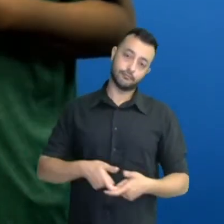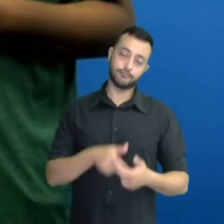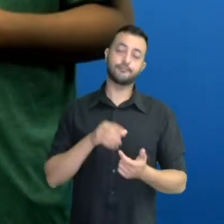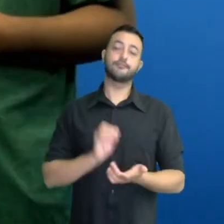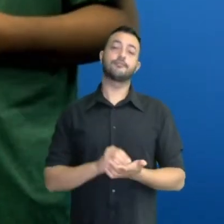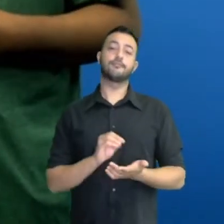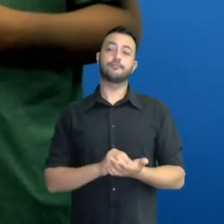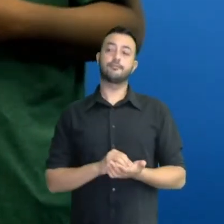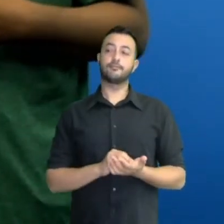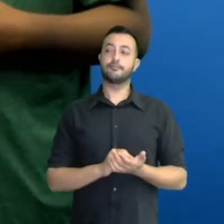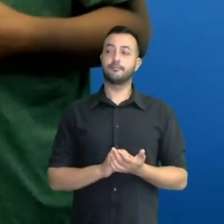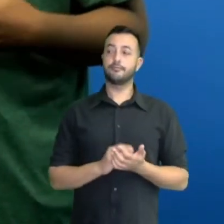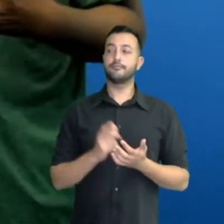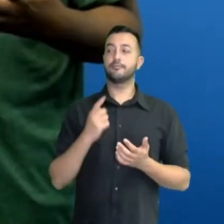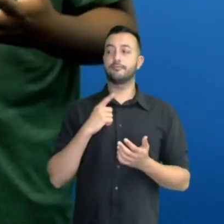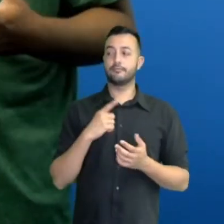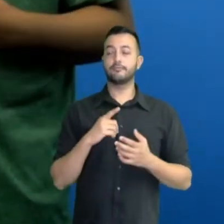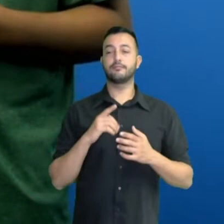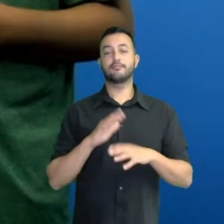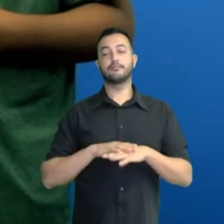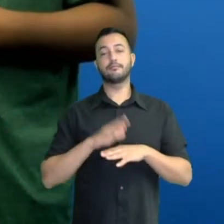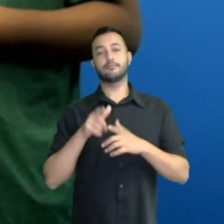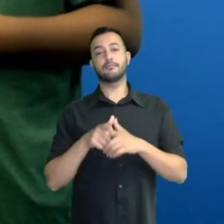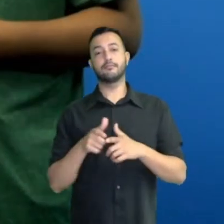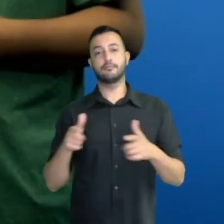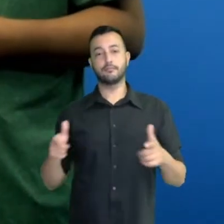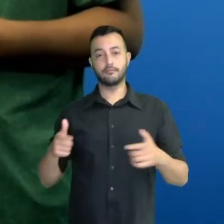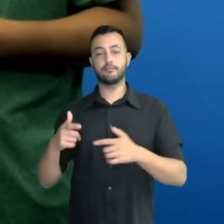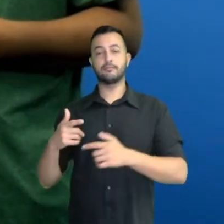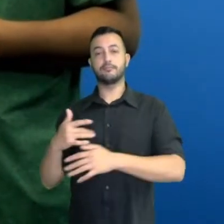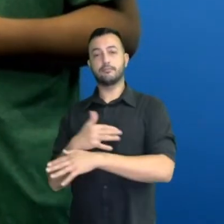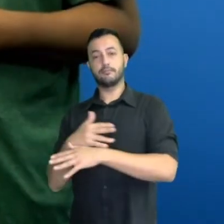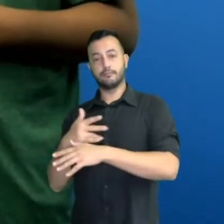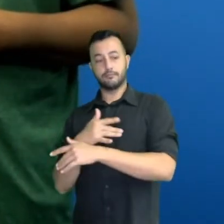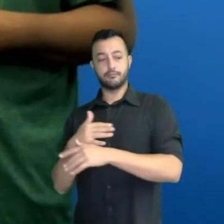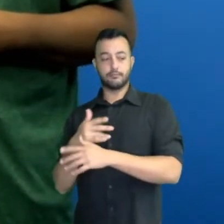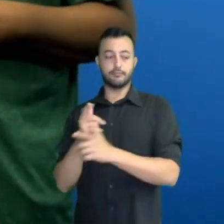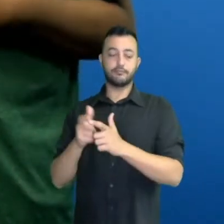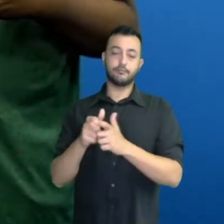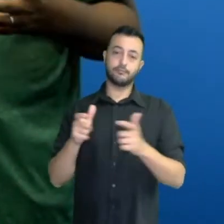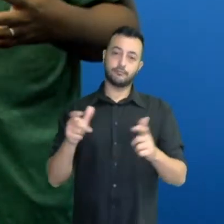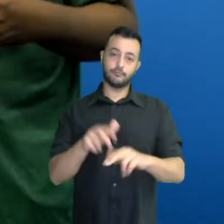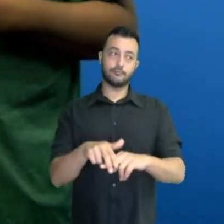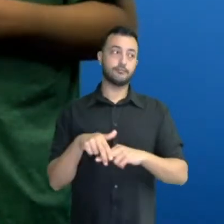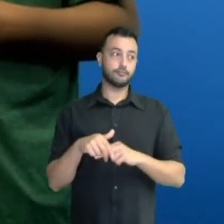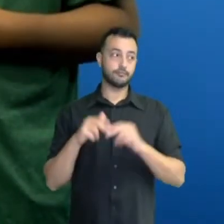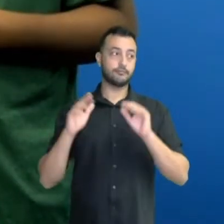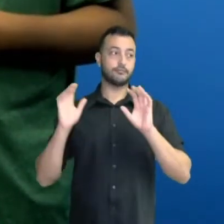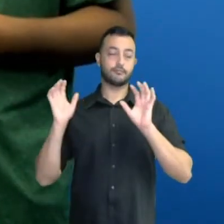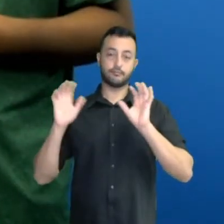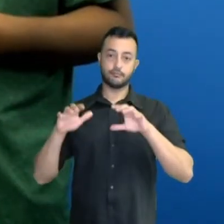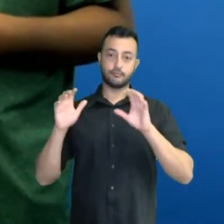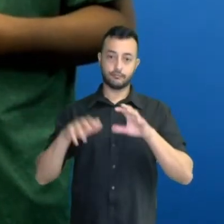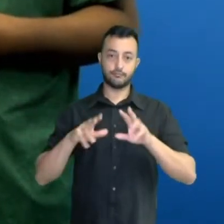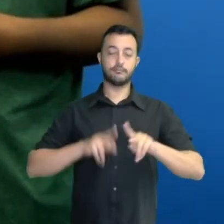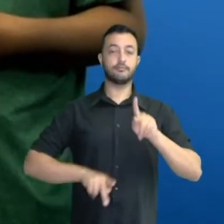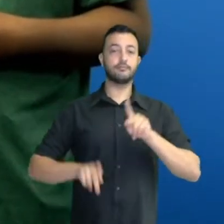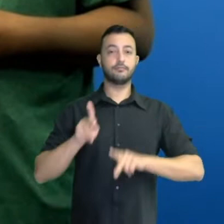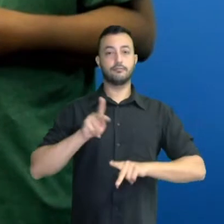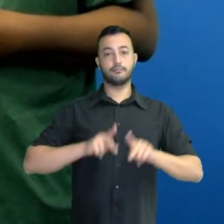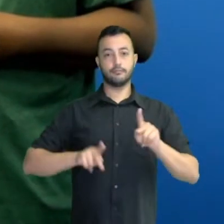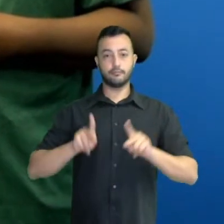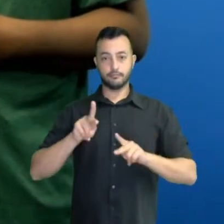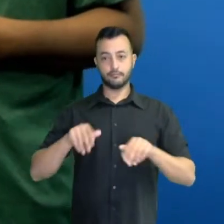deficiente e há um aumento das áreas urbanizadas, né, por conta da pressão da